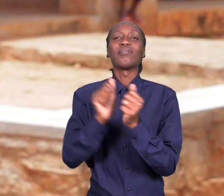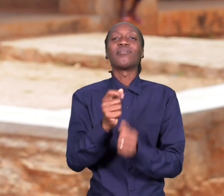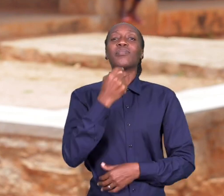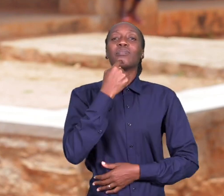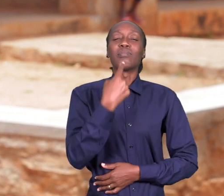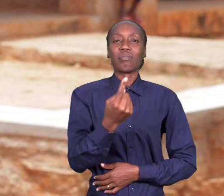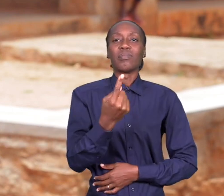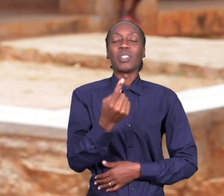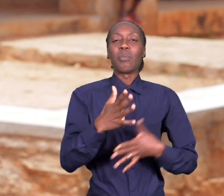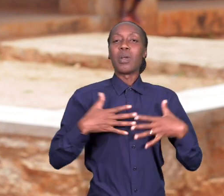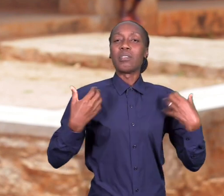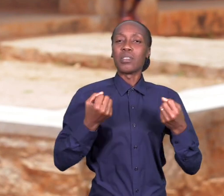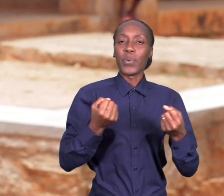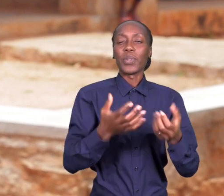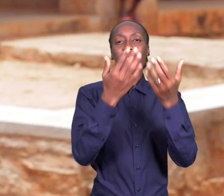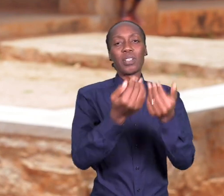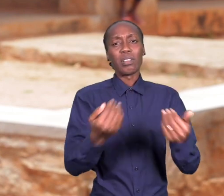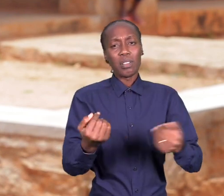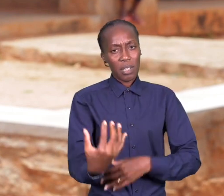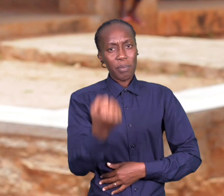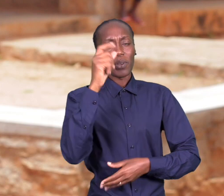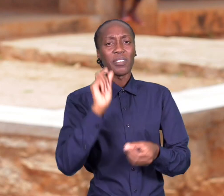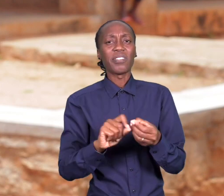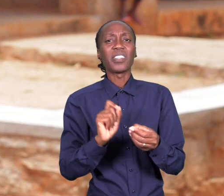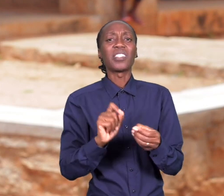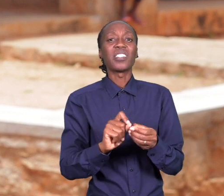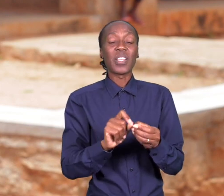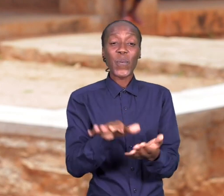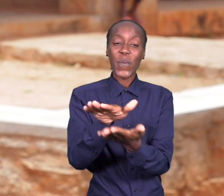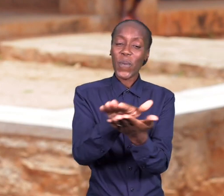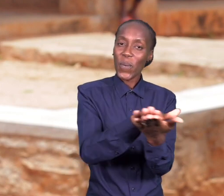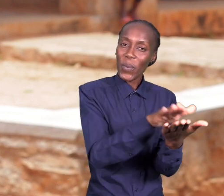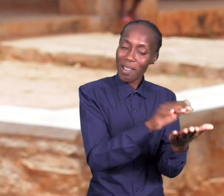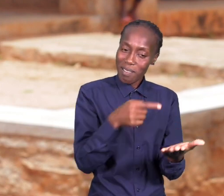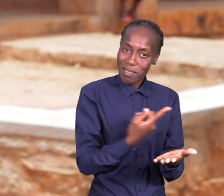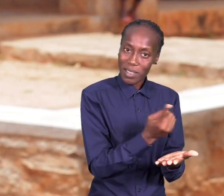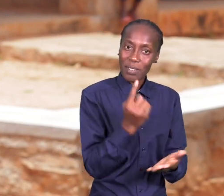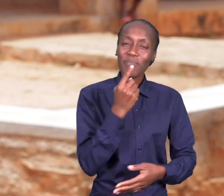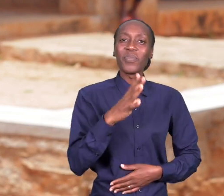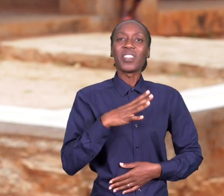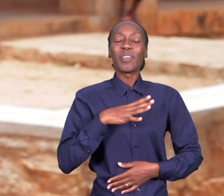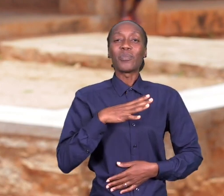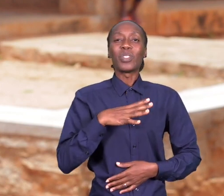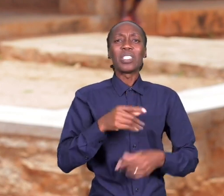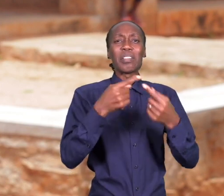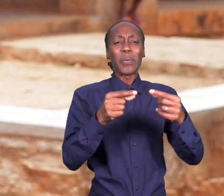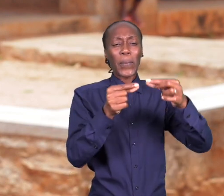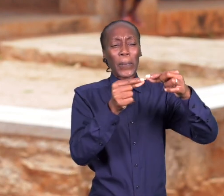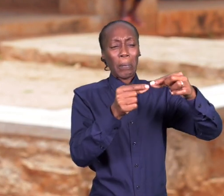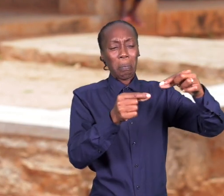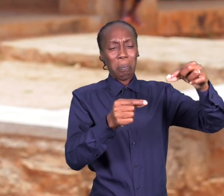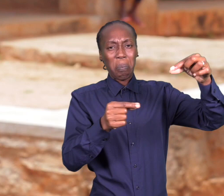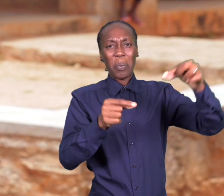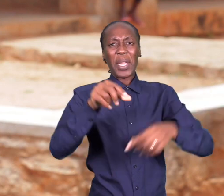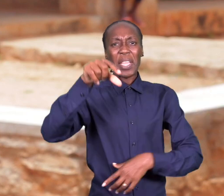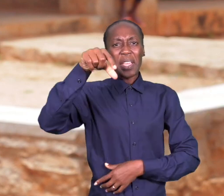saúde, na saúde das crianças. Podemos muito bem fazer com aquilo que nós temos localmente disponível. Temos o quiabo,